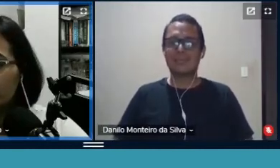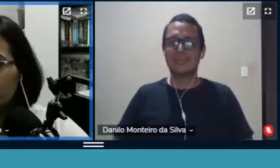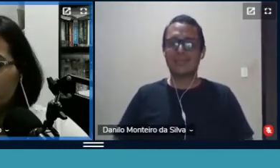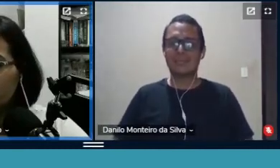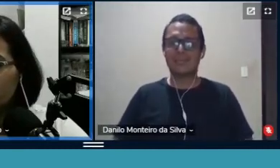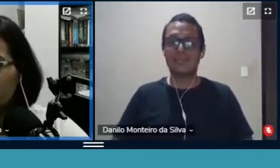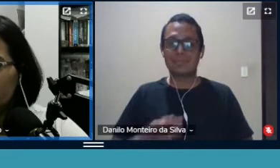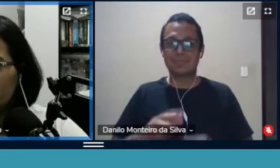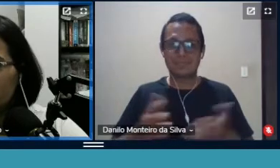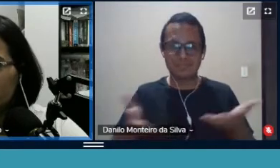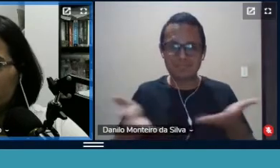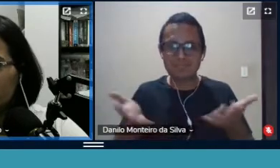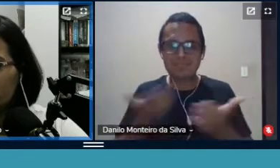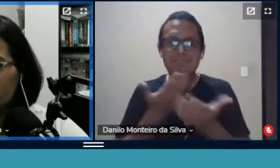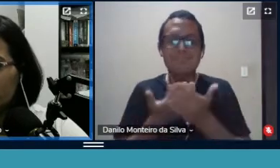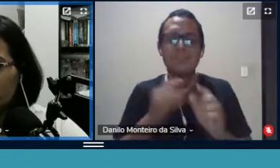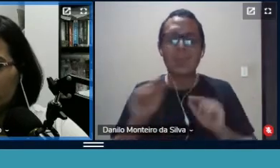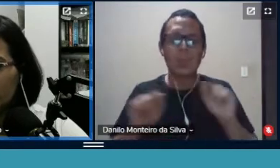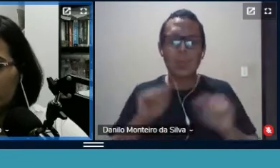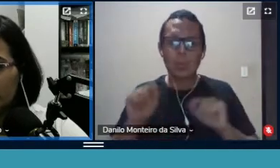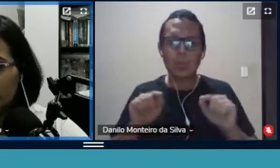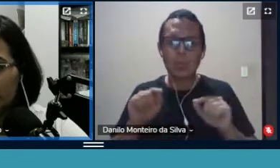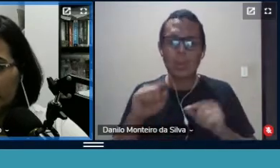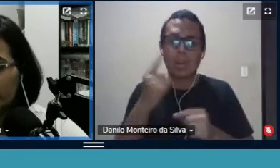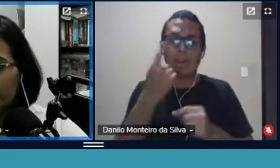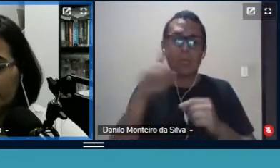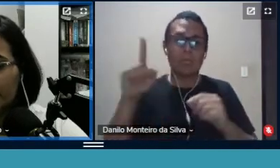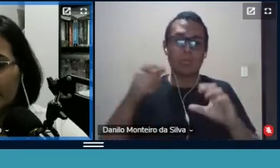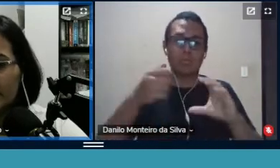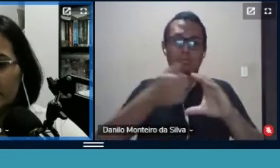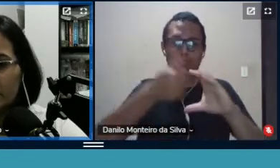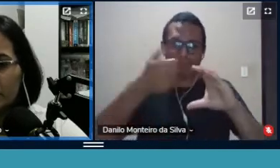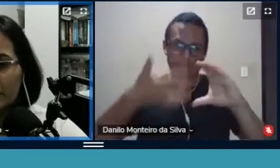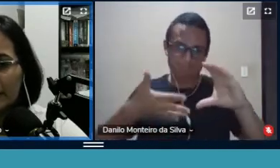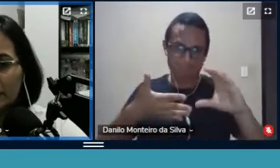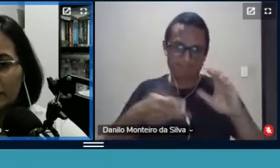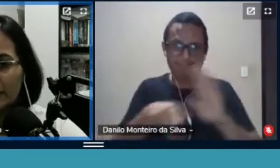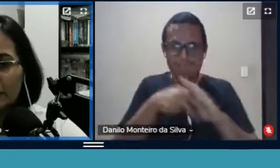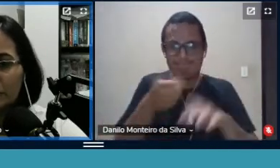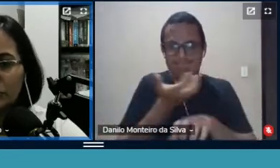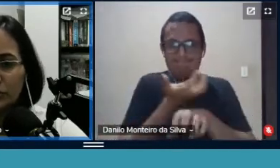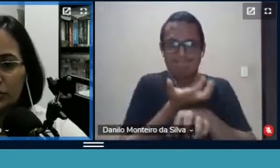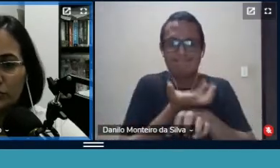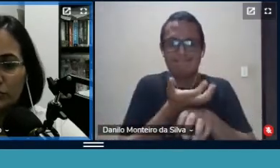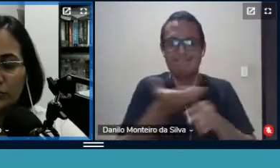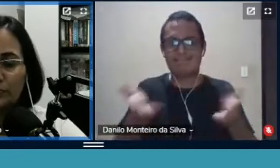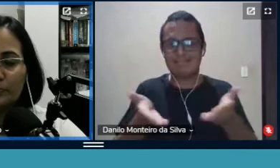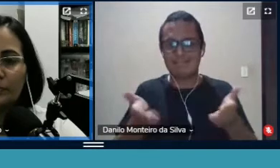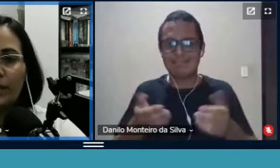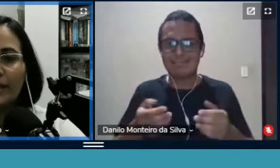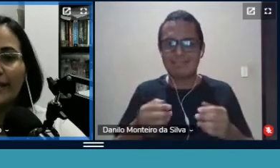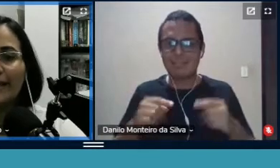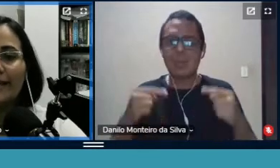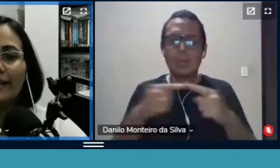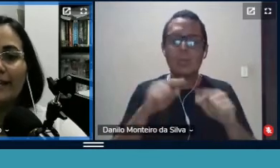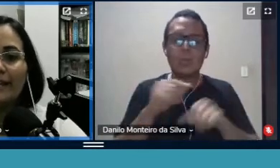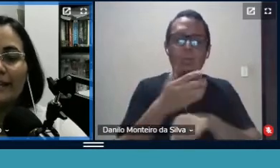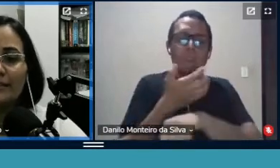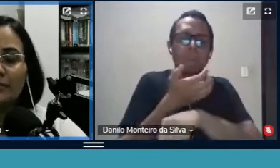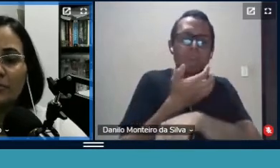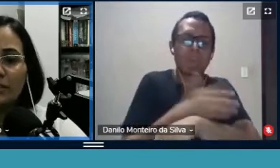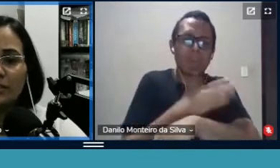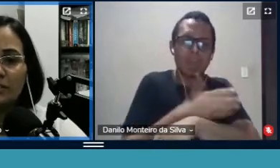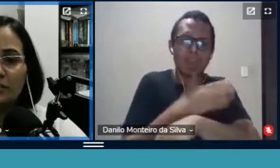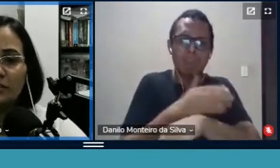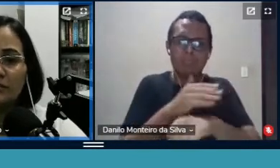Hoje a gente vai entrar no último conteúdo da nossa disciplina, que são os ensaios não destrutivos. Tá?